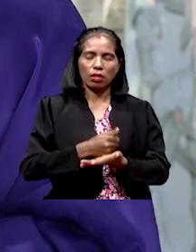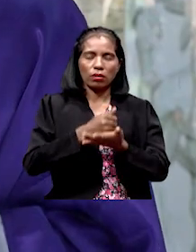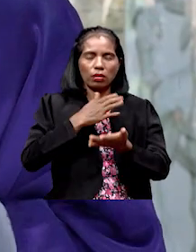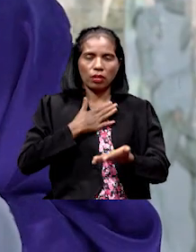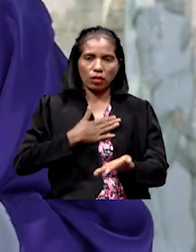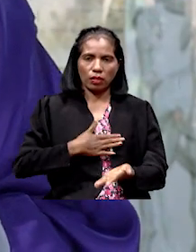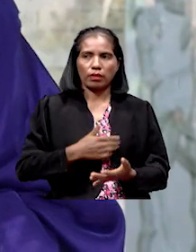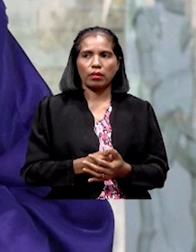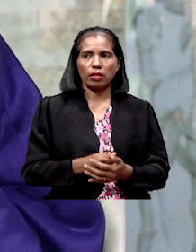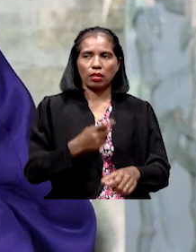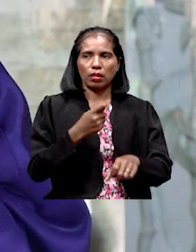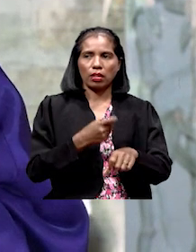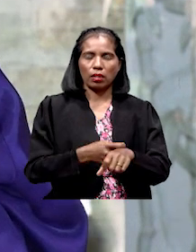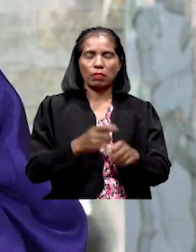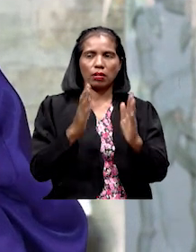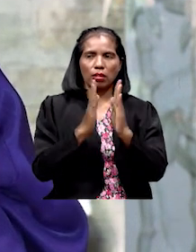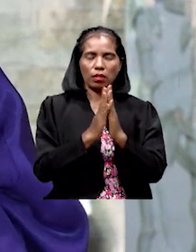ju Gereja,